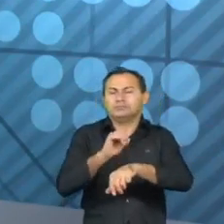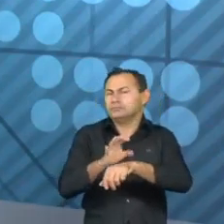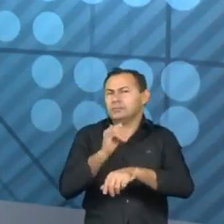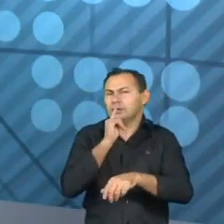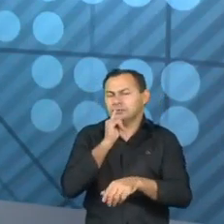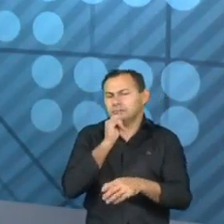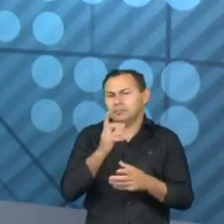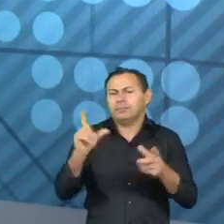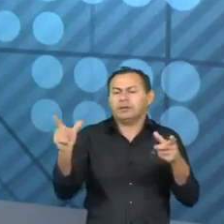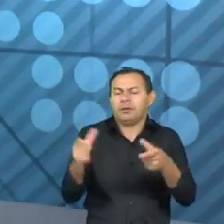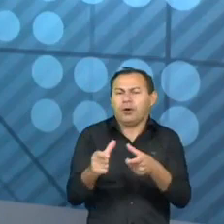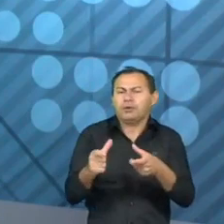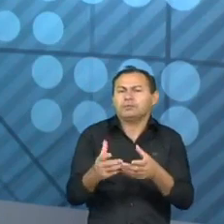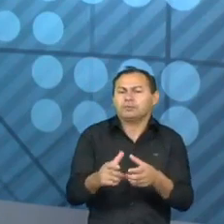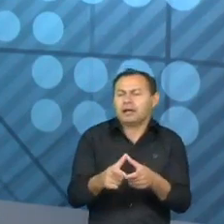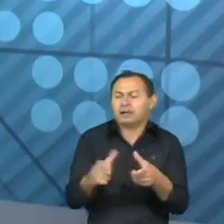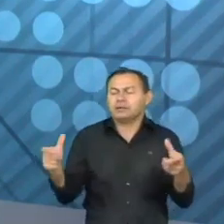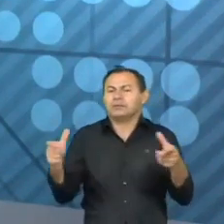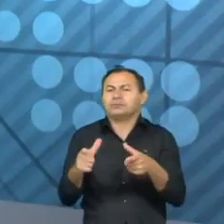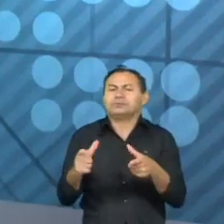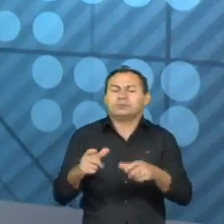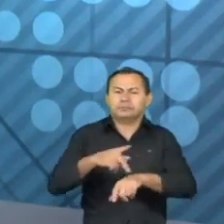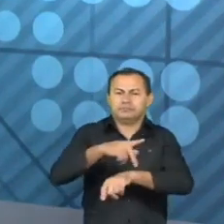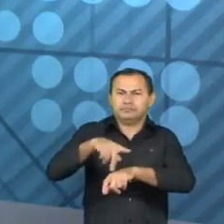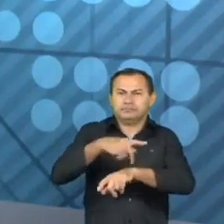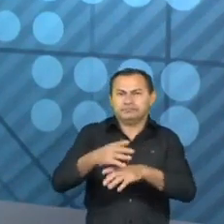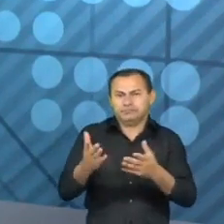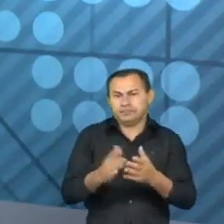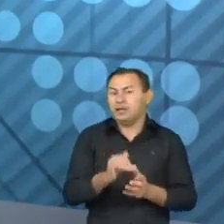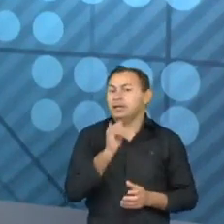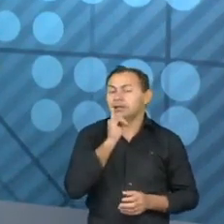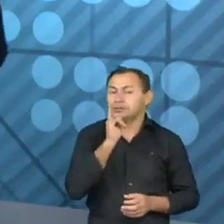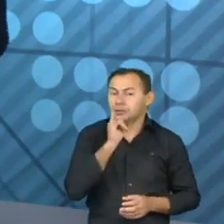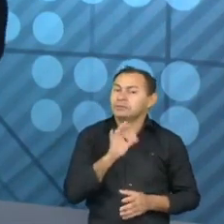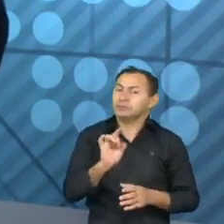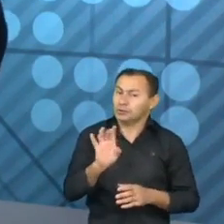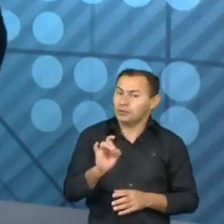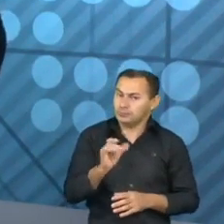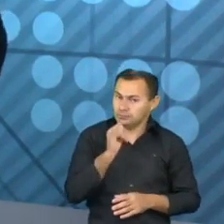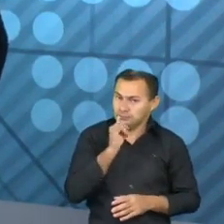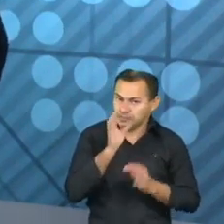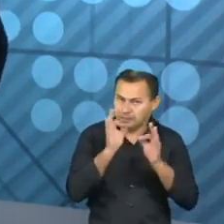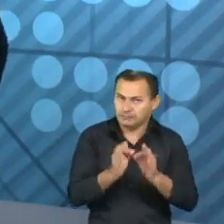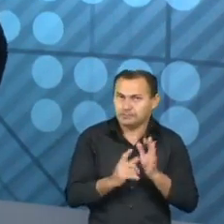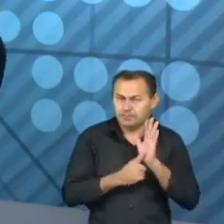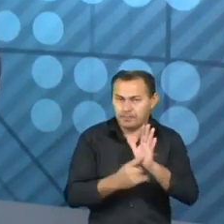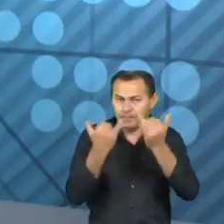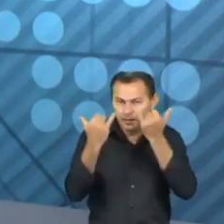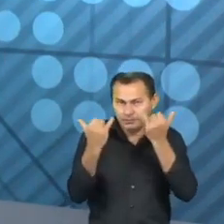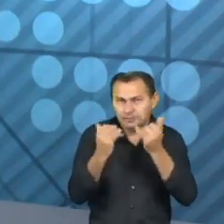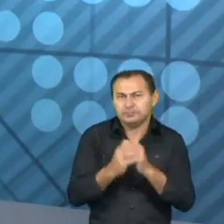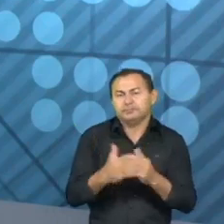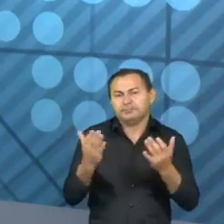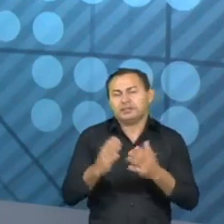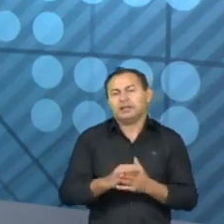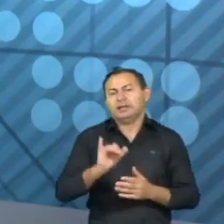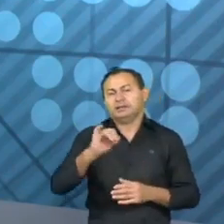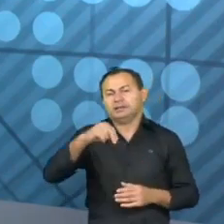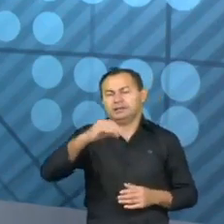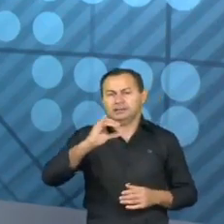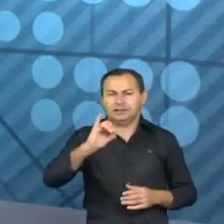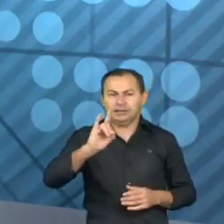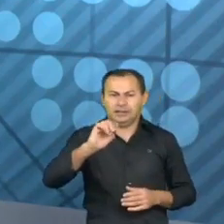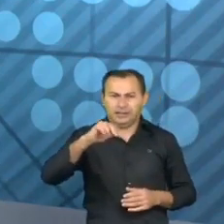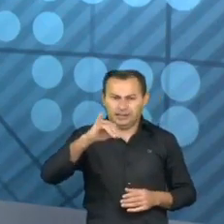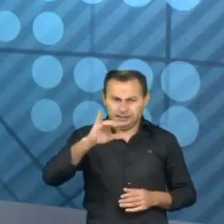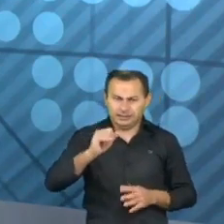exemplo, menor no país. Isso é um exemplo, óbvio. Quem traz essa informação é a incidência. Então, nesse conteúdo,